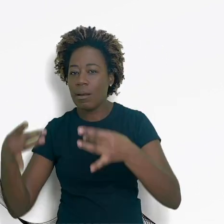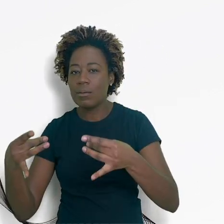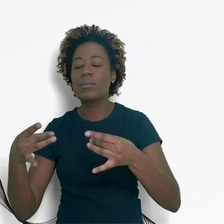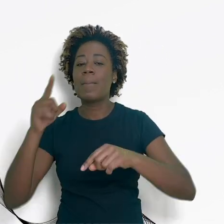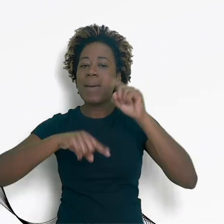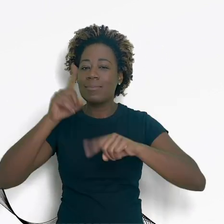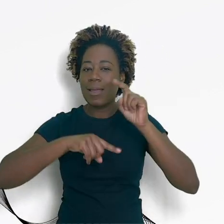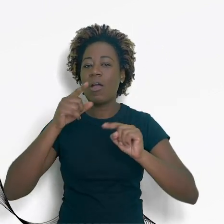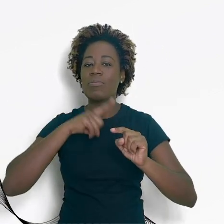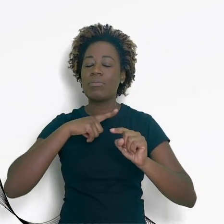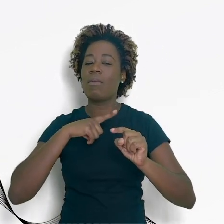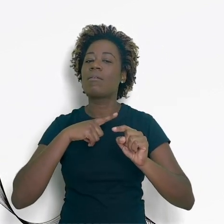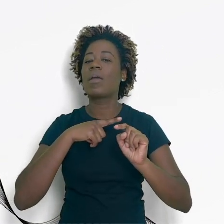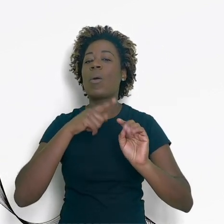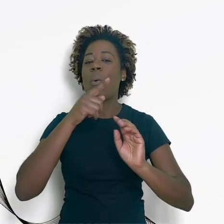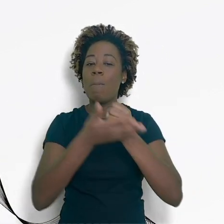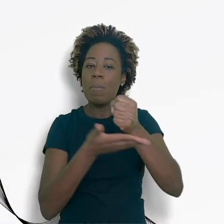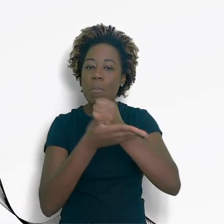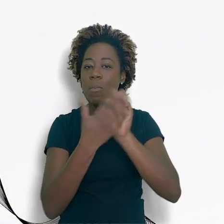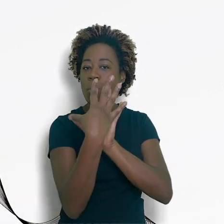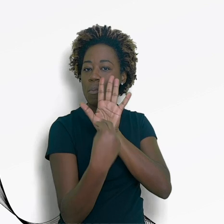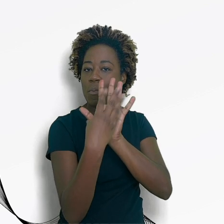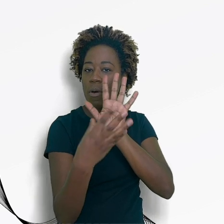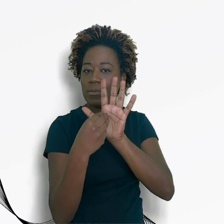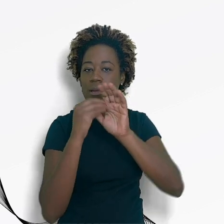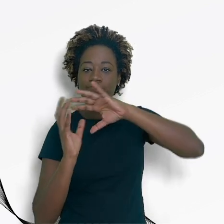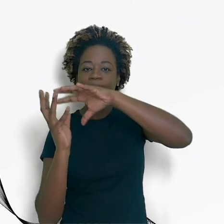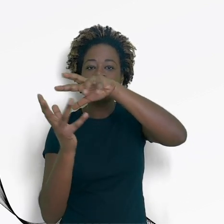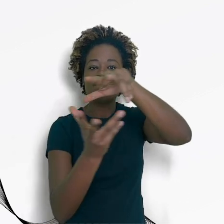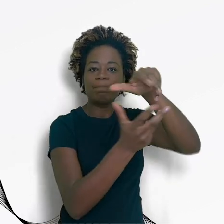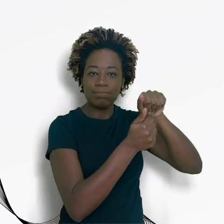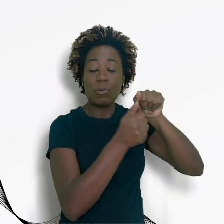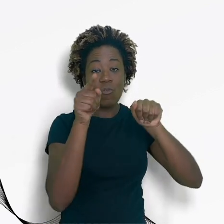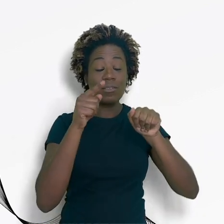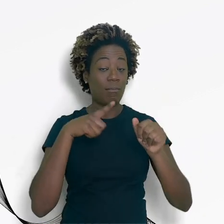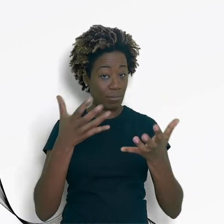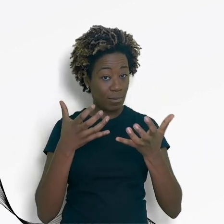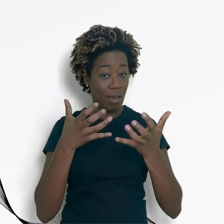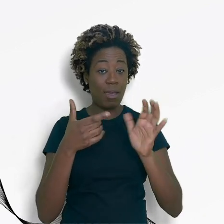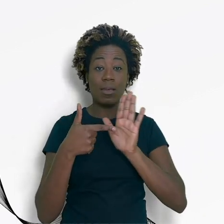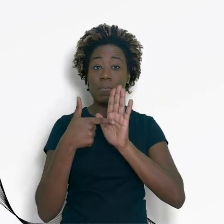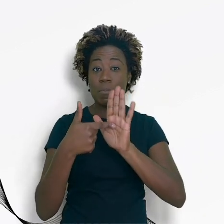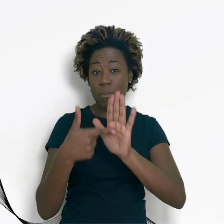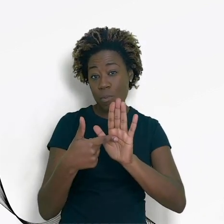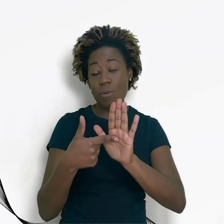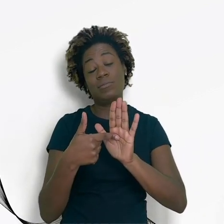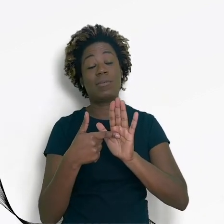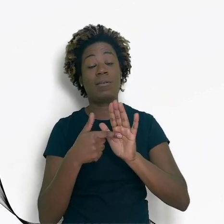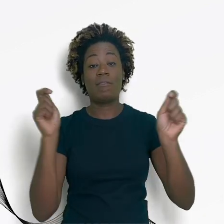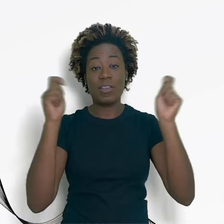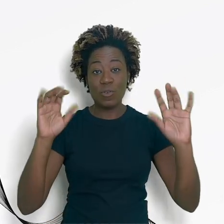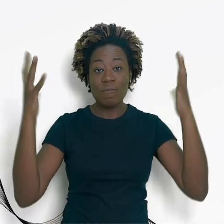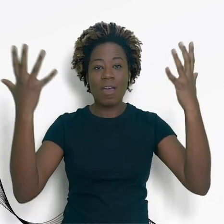já estão em padrões internacionais. Então, caso você venha se aventurar em escrever os seus projetos em mostras,